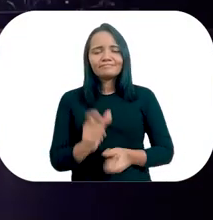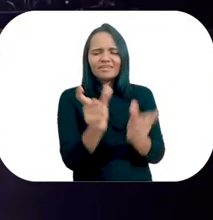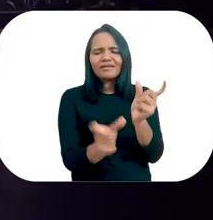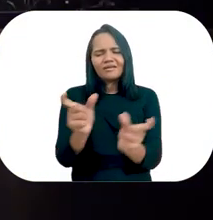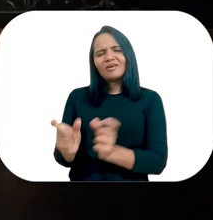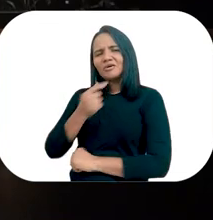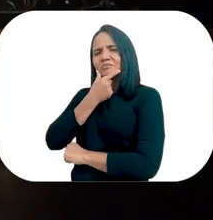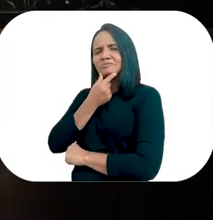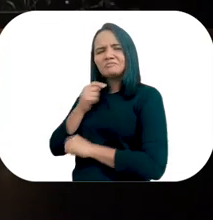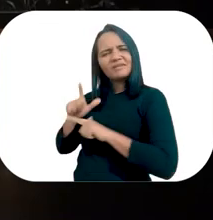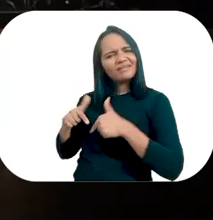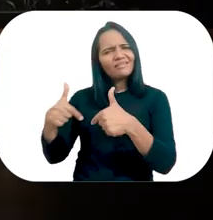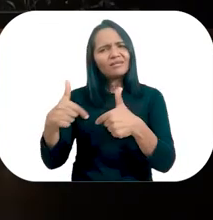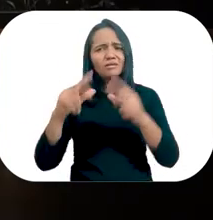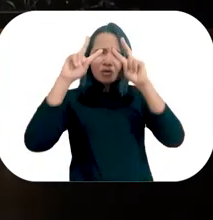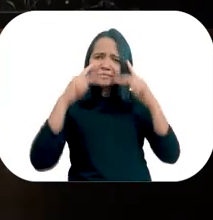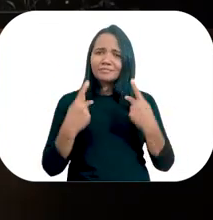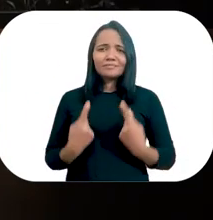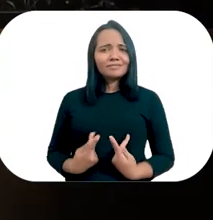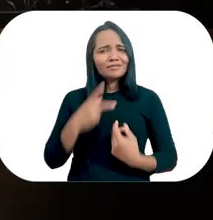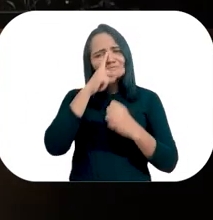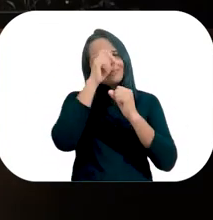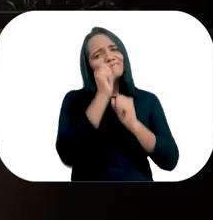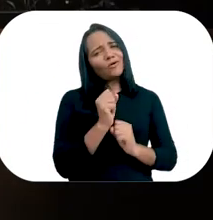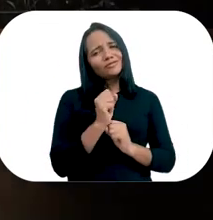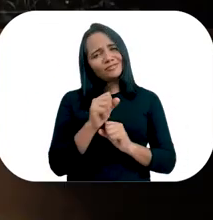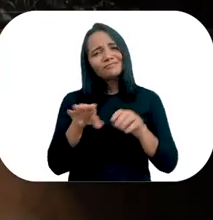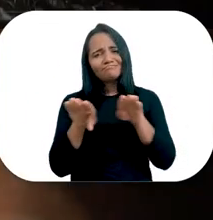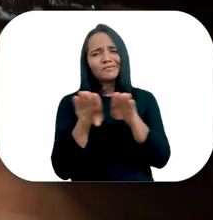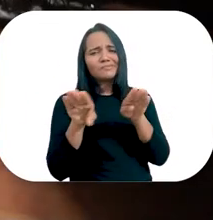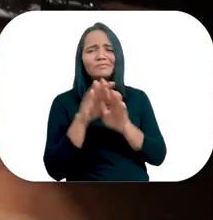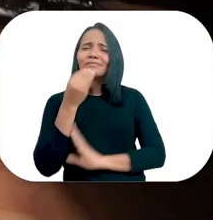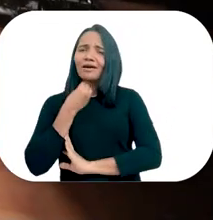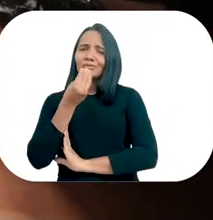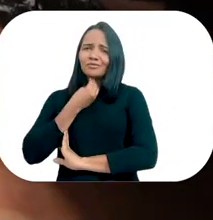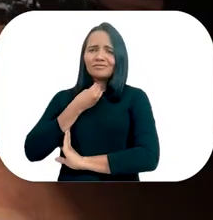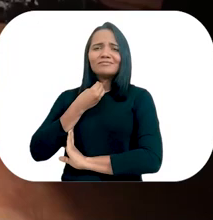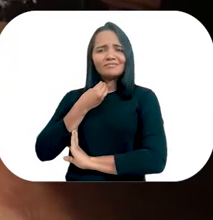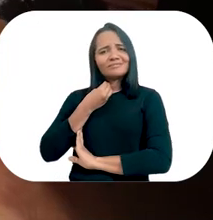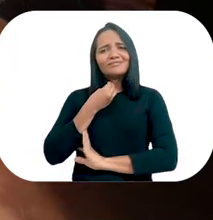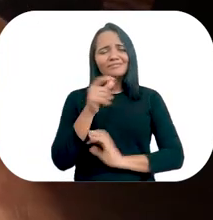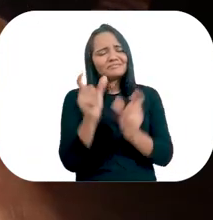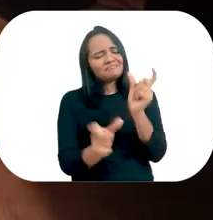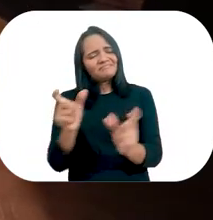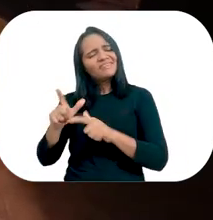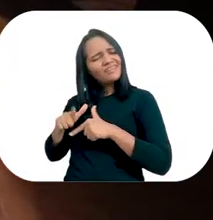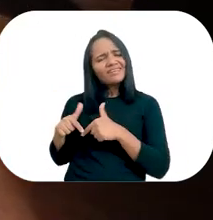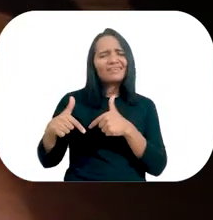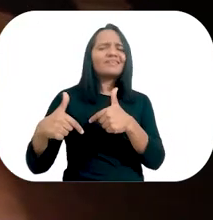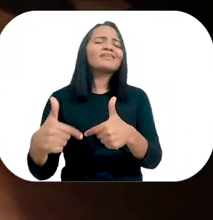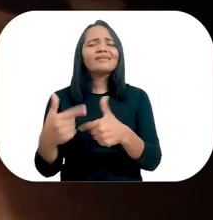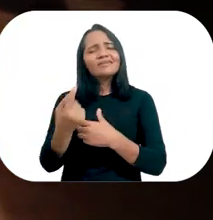Guerreiros são pessoas, são fortes, são frágeis. Guerreiros são meninos